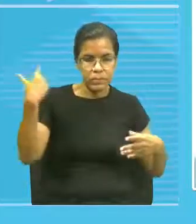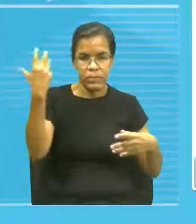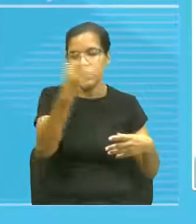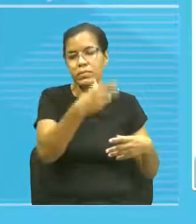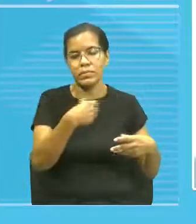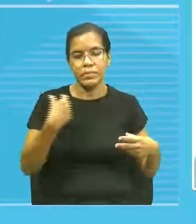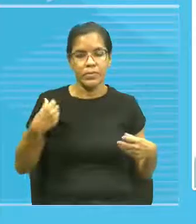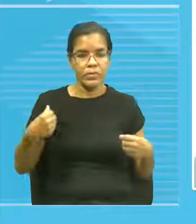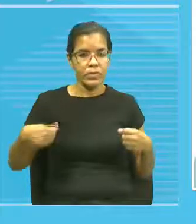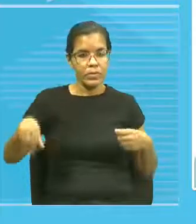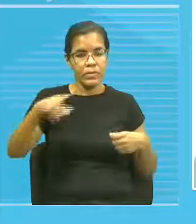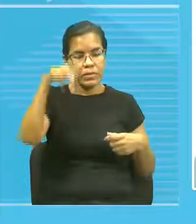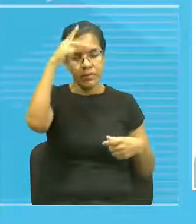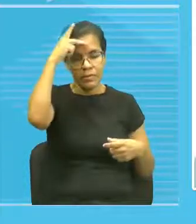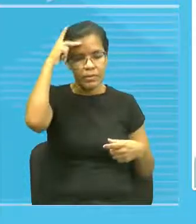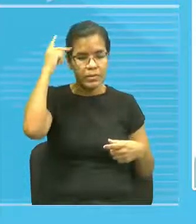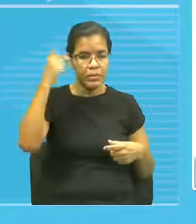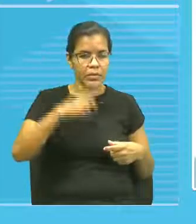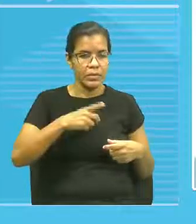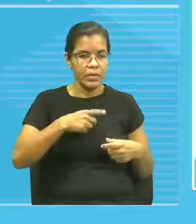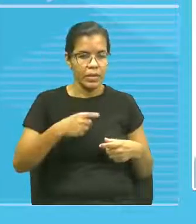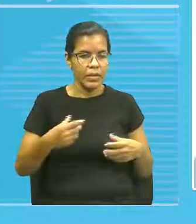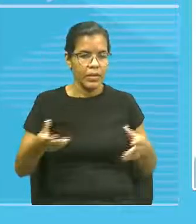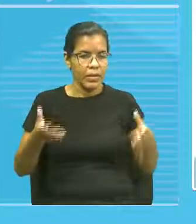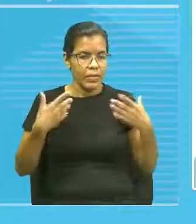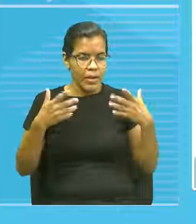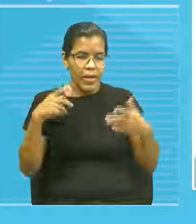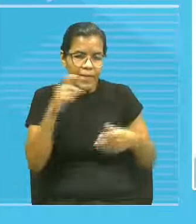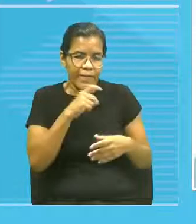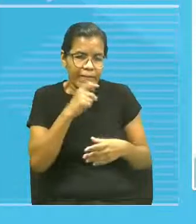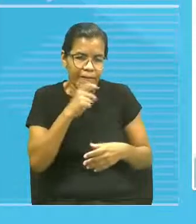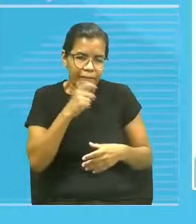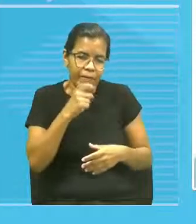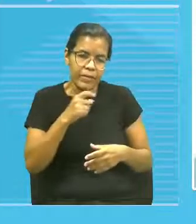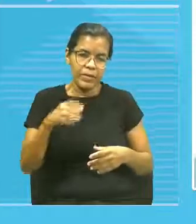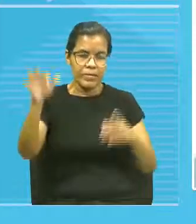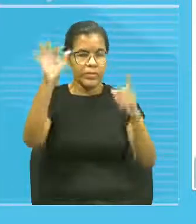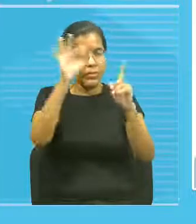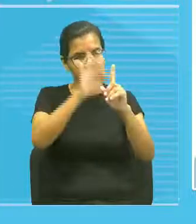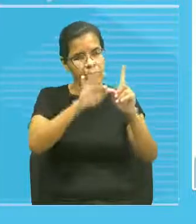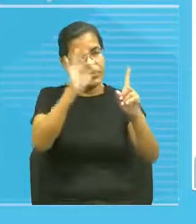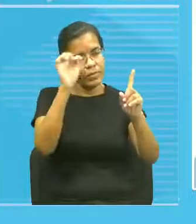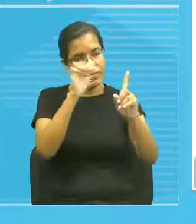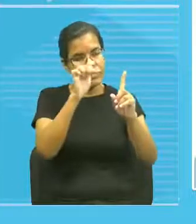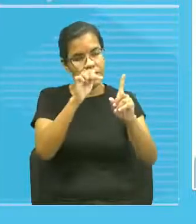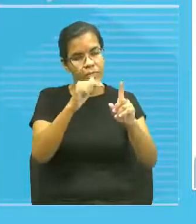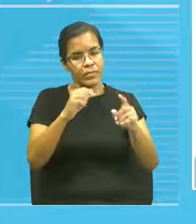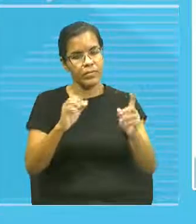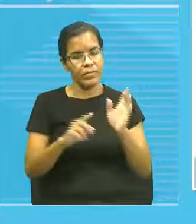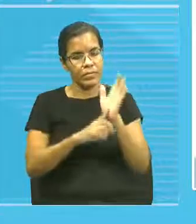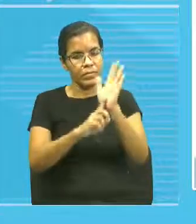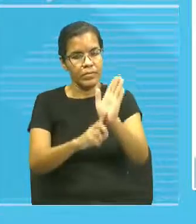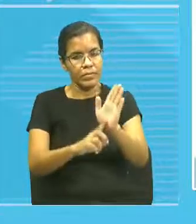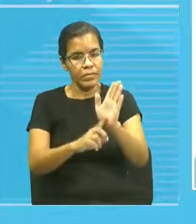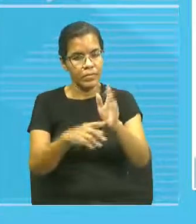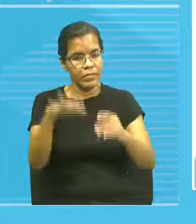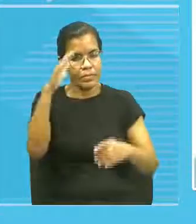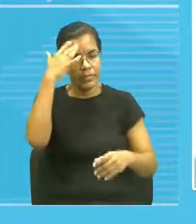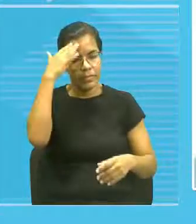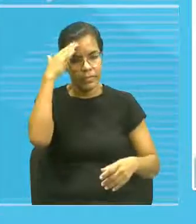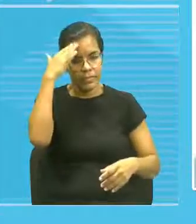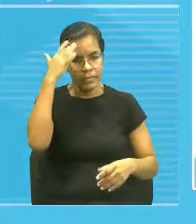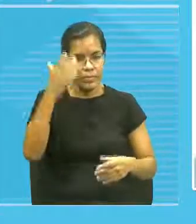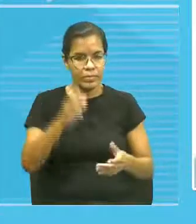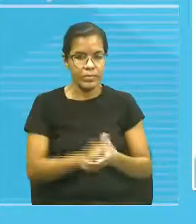sensação que o ser humano tem é de que está mais frio do que realmente o termômetro está mostrando. Entendeste? Entenderam como é